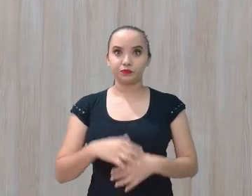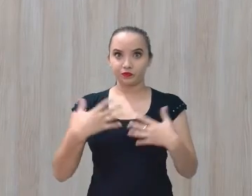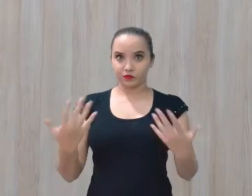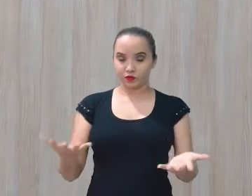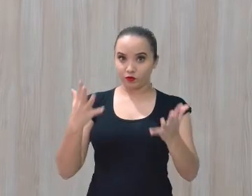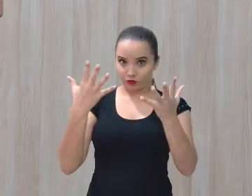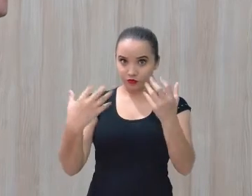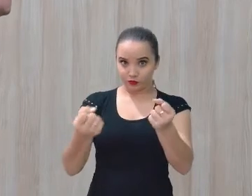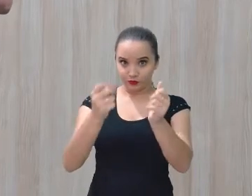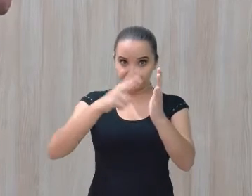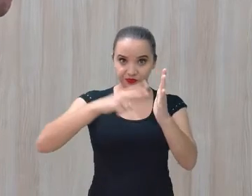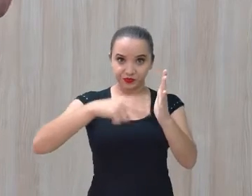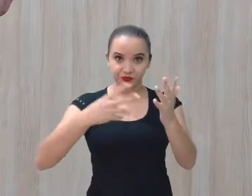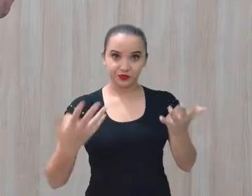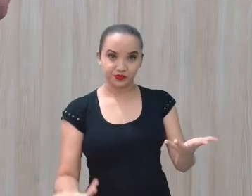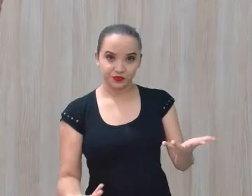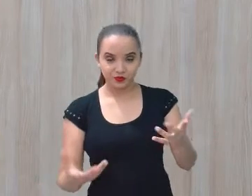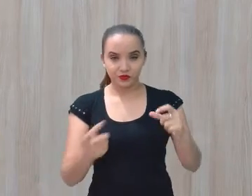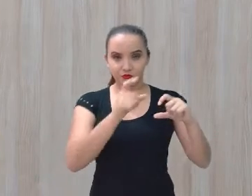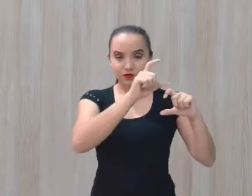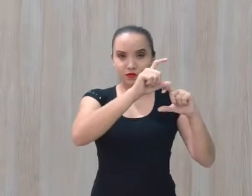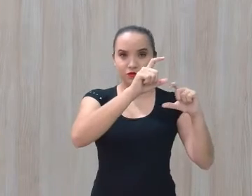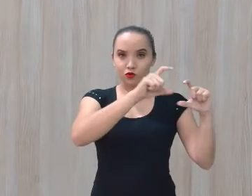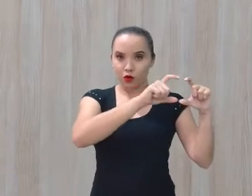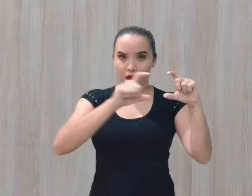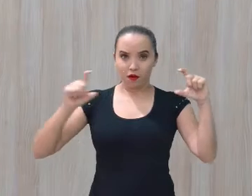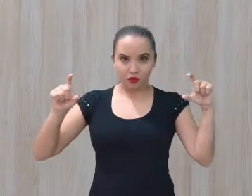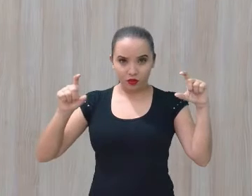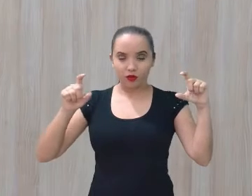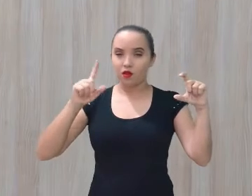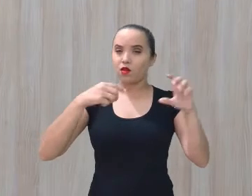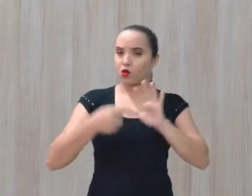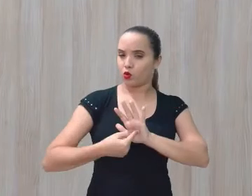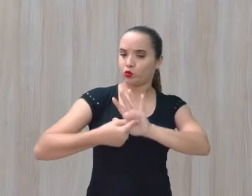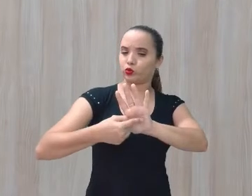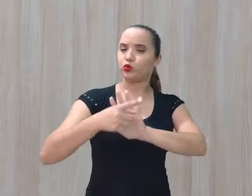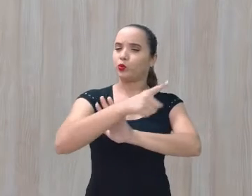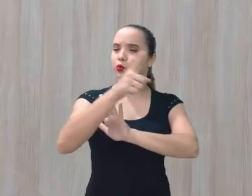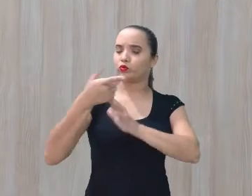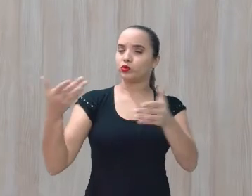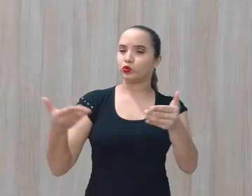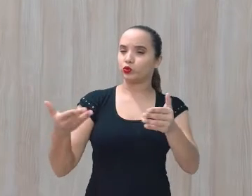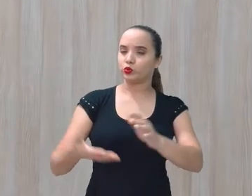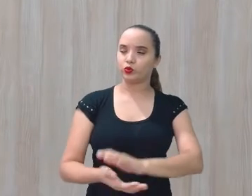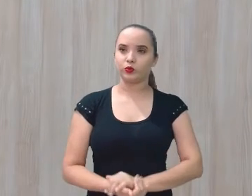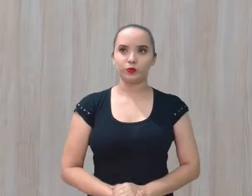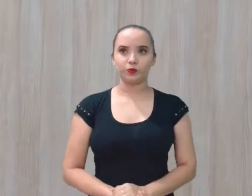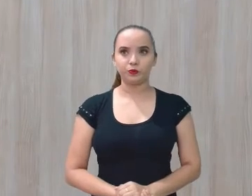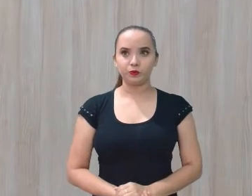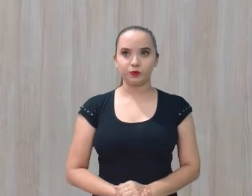Então, vamos ler as tirinhas aqui que eu trouxe para vocês no dia de hoje.